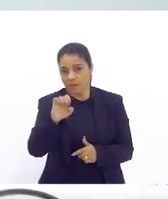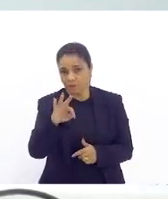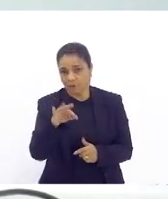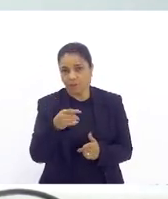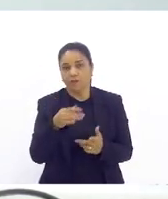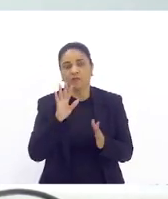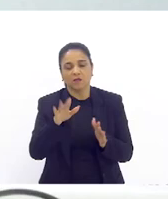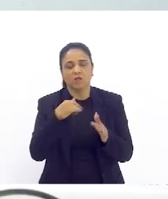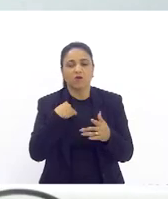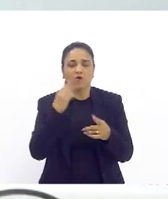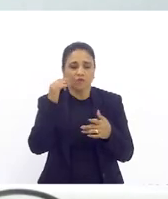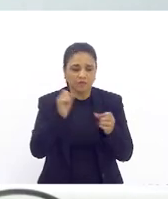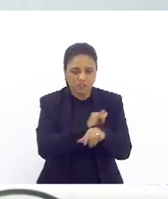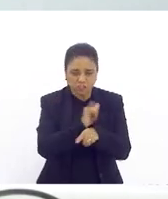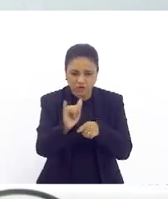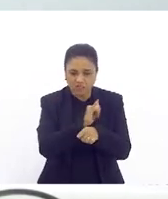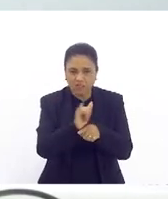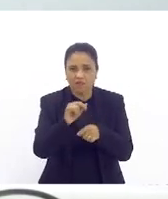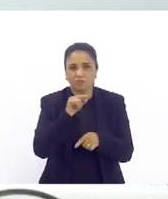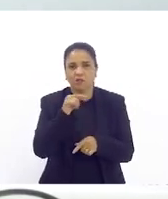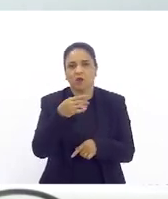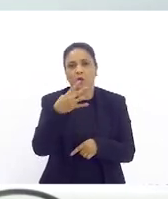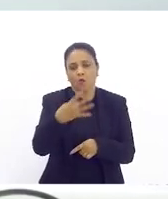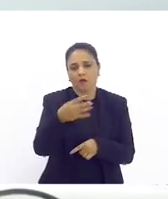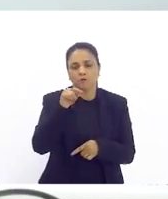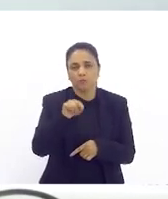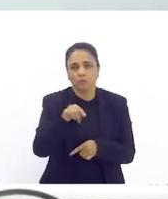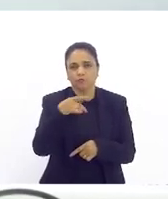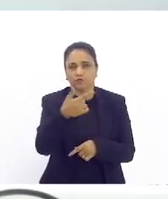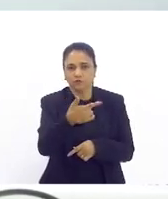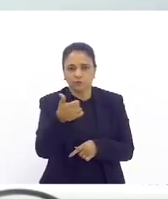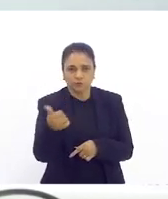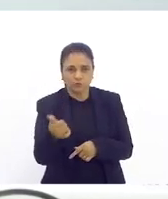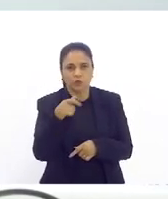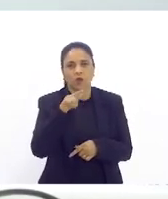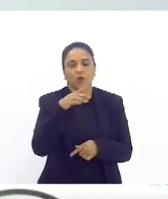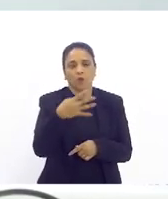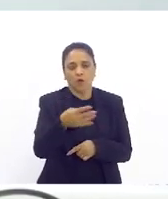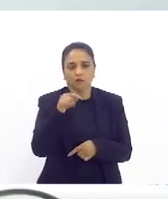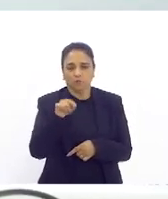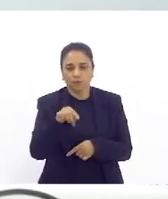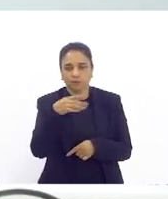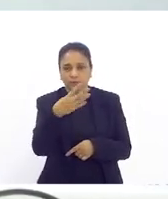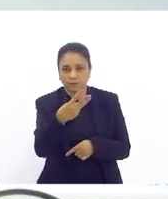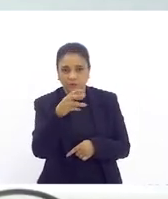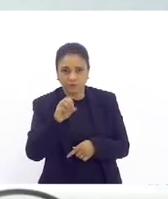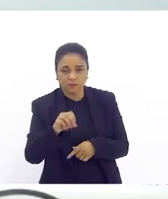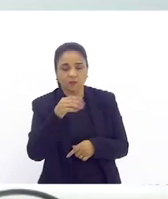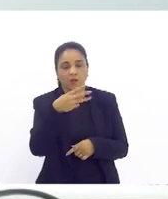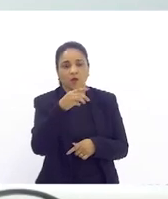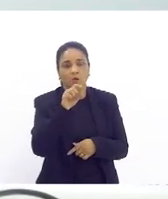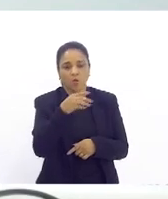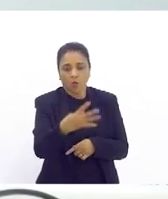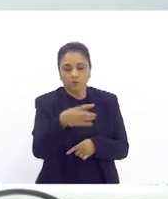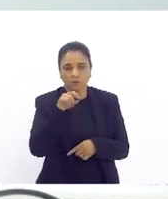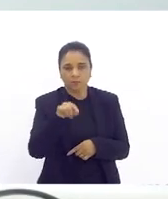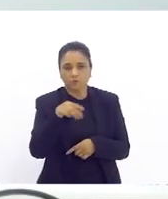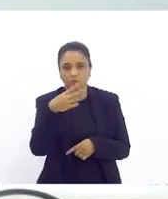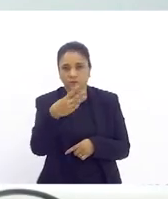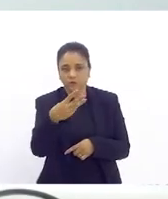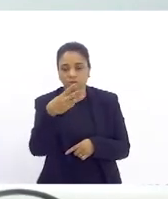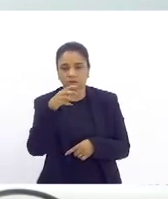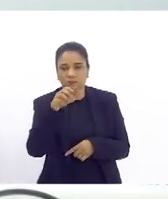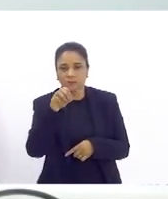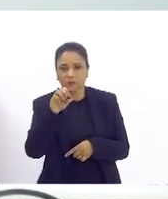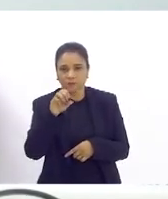temporais na meta 9 estratégias 4.18 4.24.21 4.28 quatro ponto 30 4.35 4.36 e